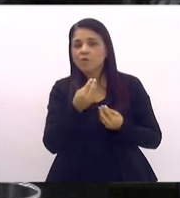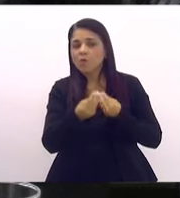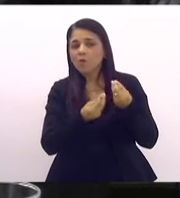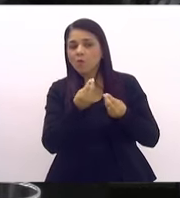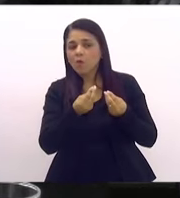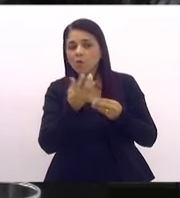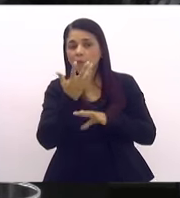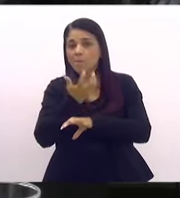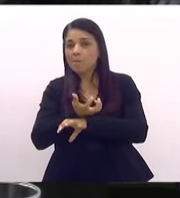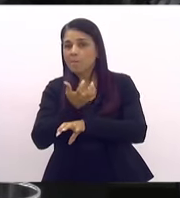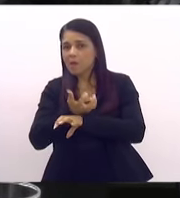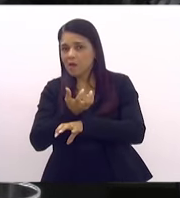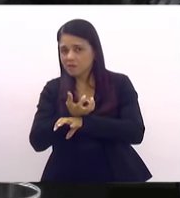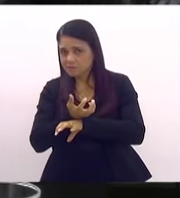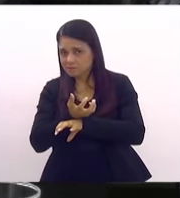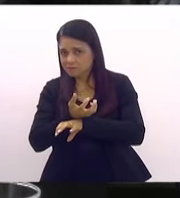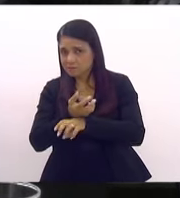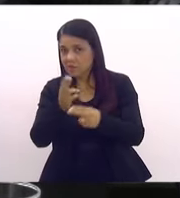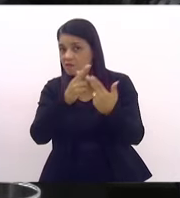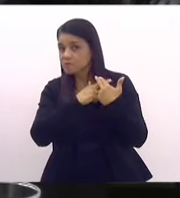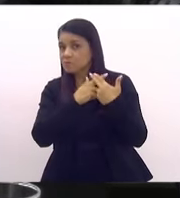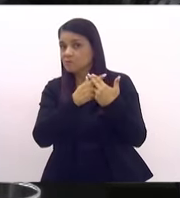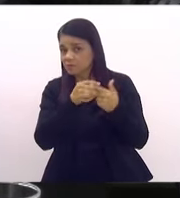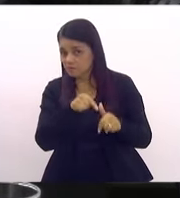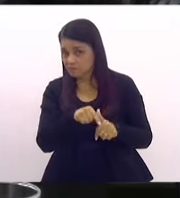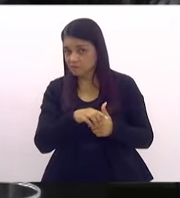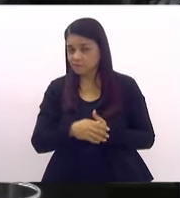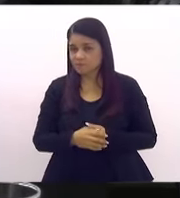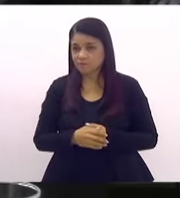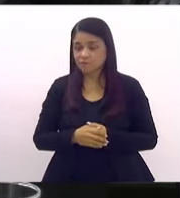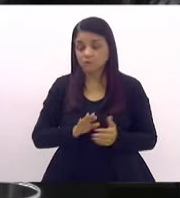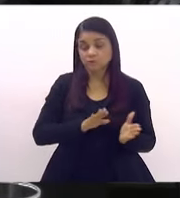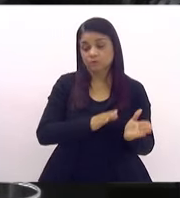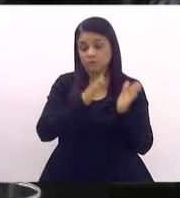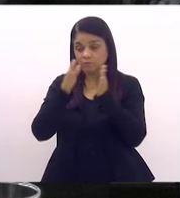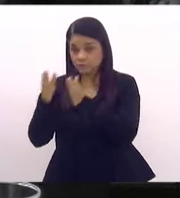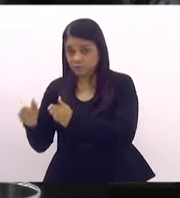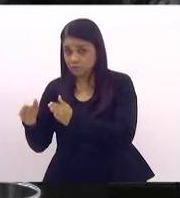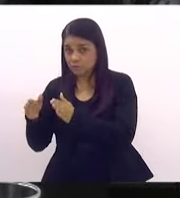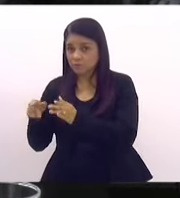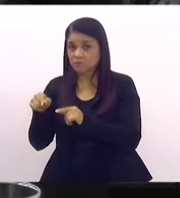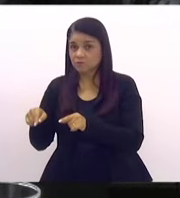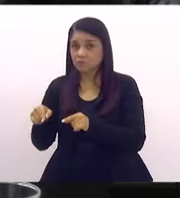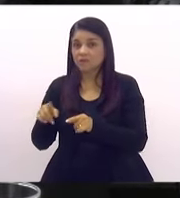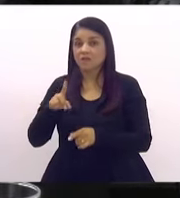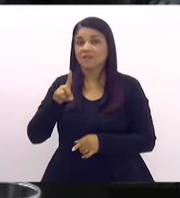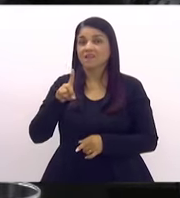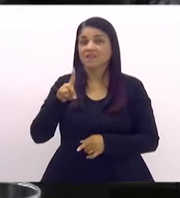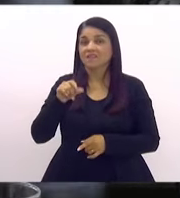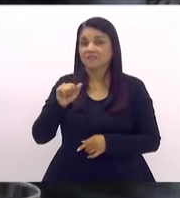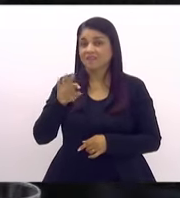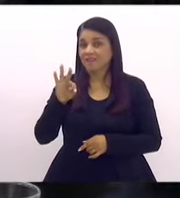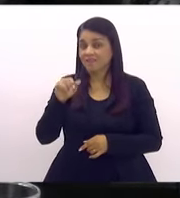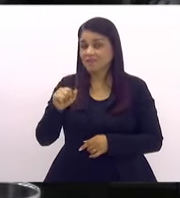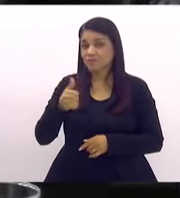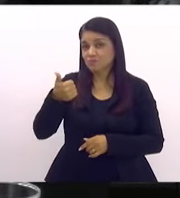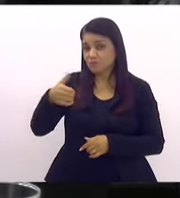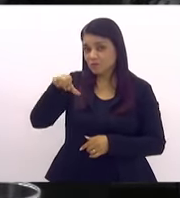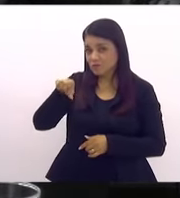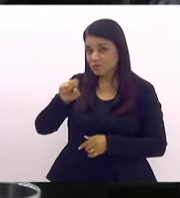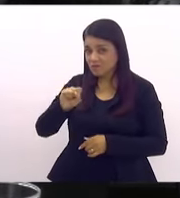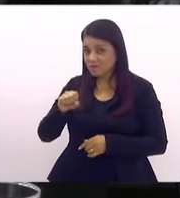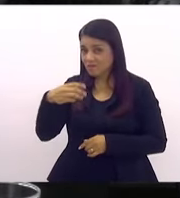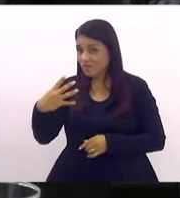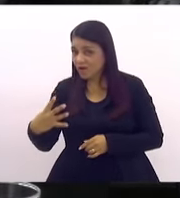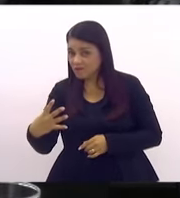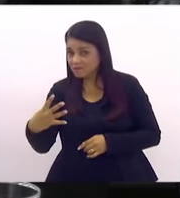dessa praça. De outro lado, ele fala aqui da data de 84.